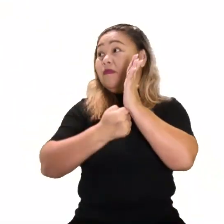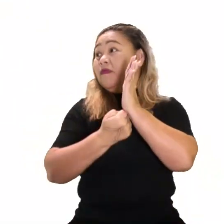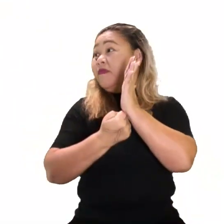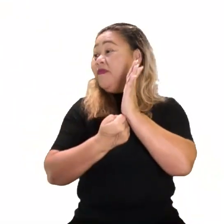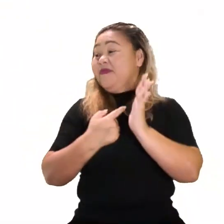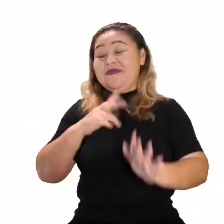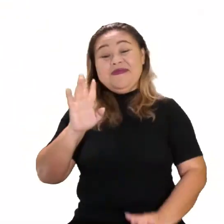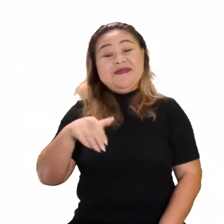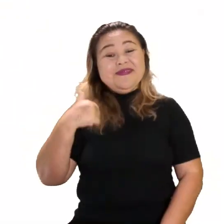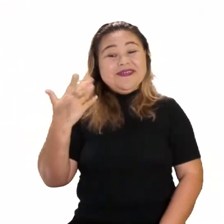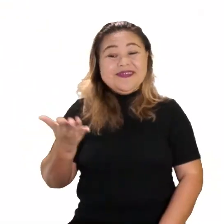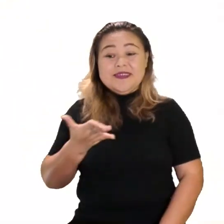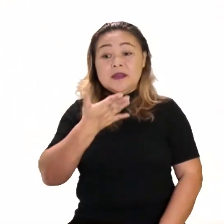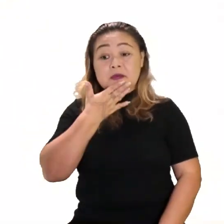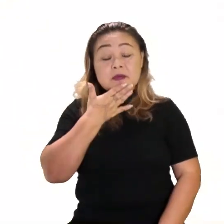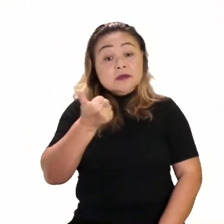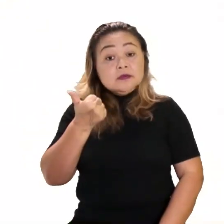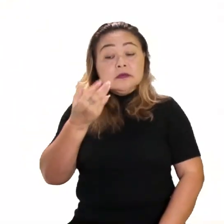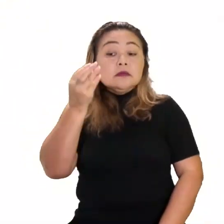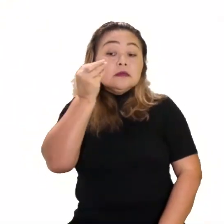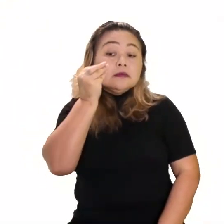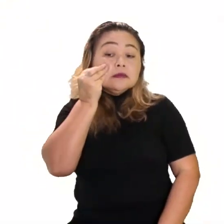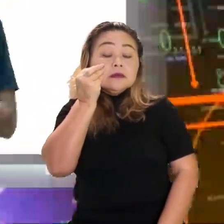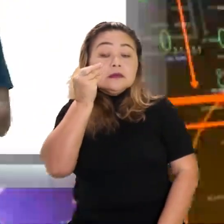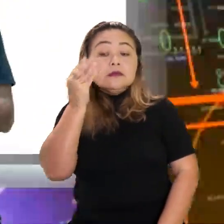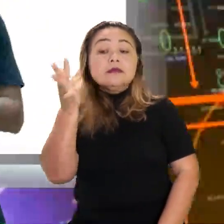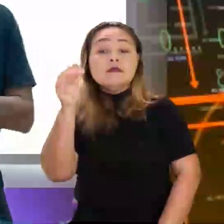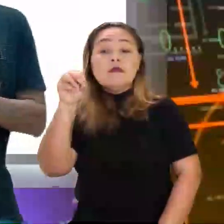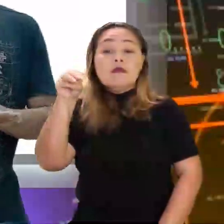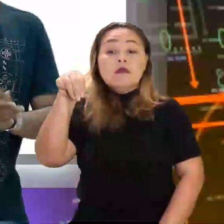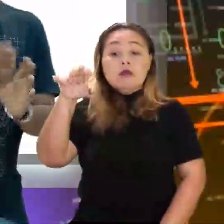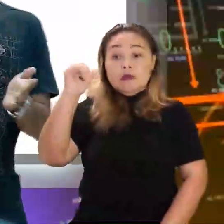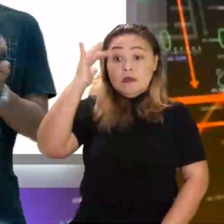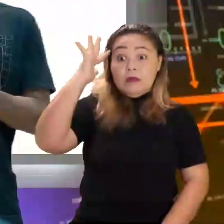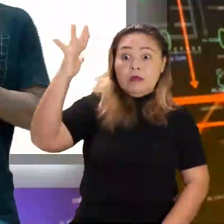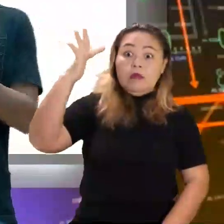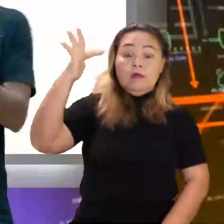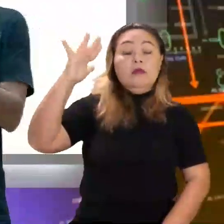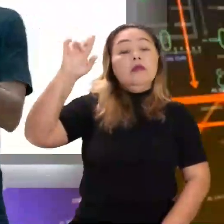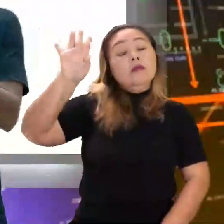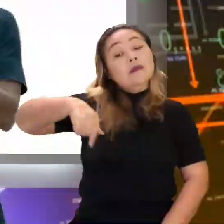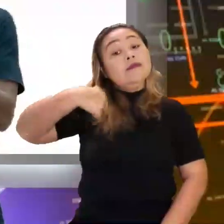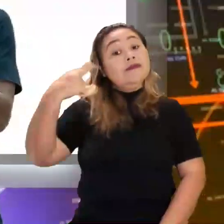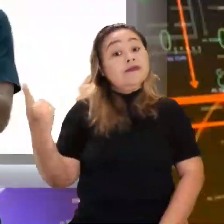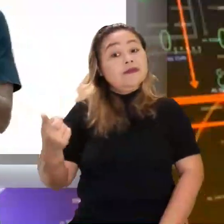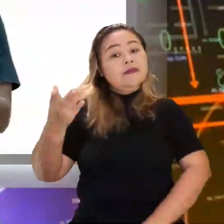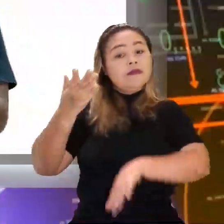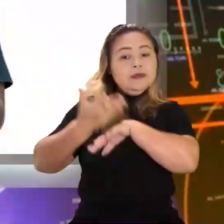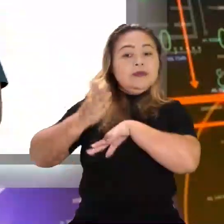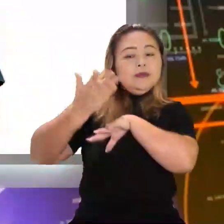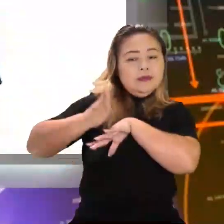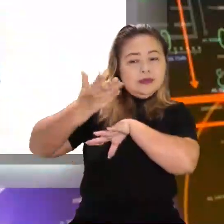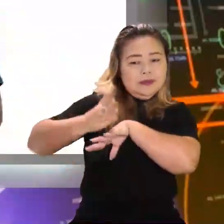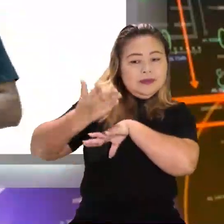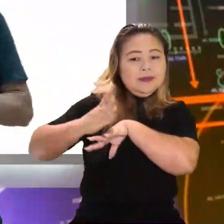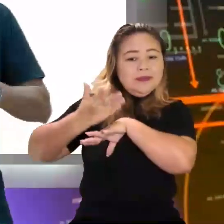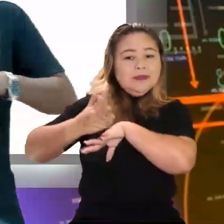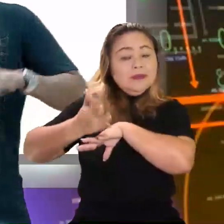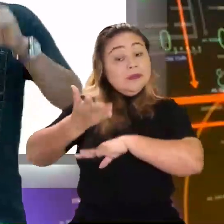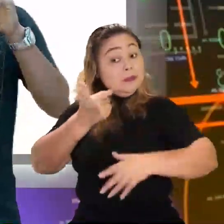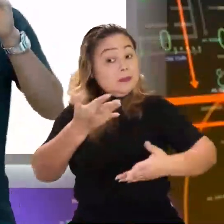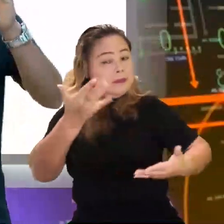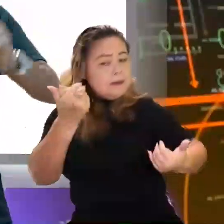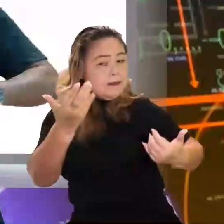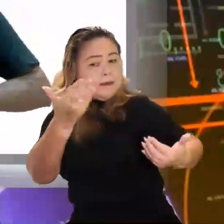Beleza! E melhor do que verificar essa fórmula aqui na teoria, com certeza é praticar.